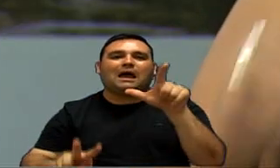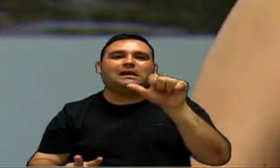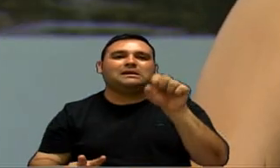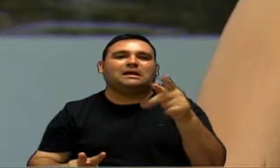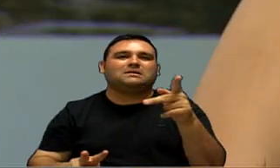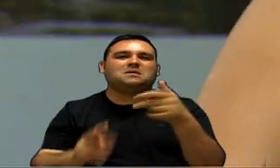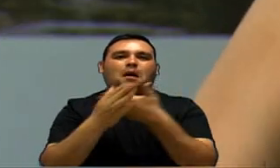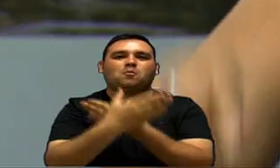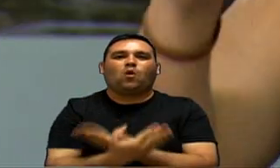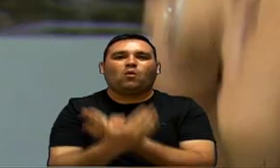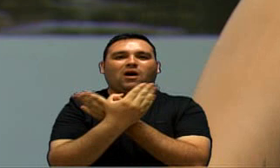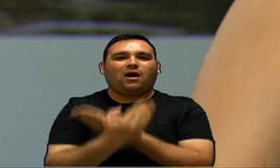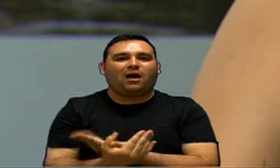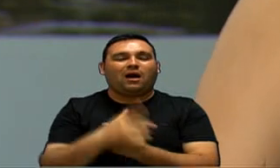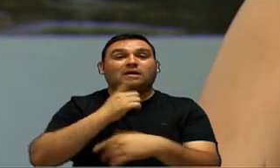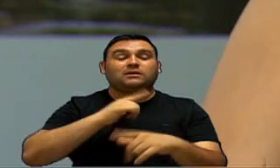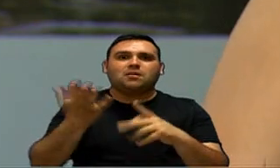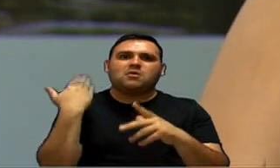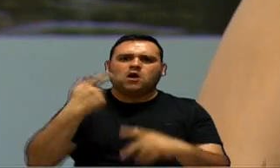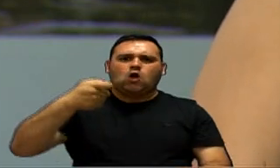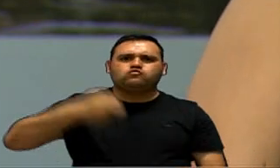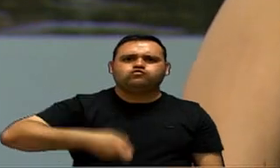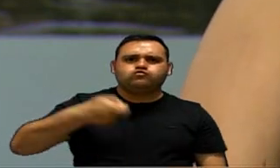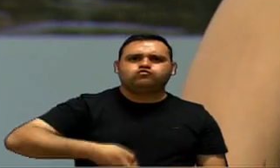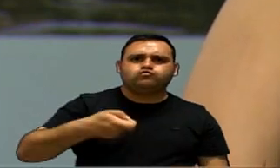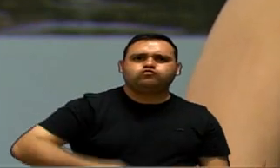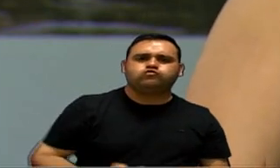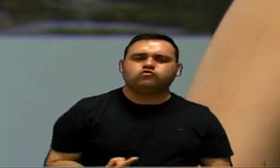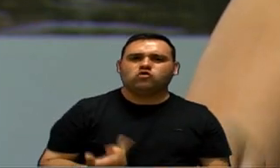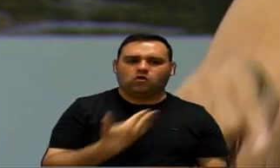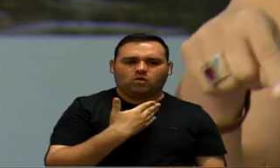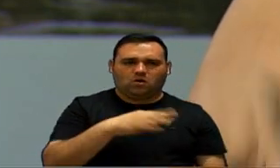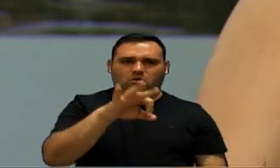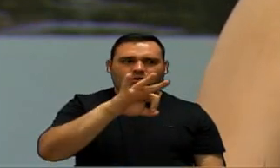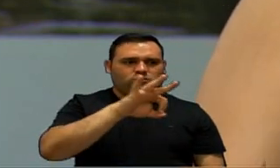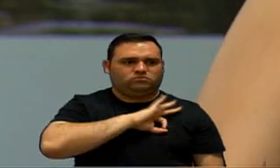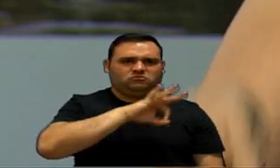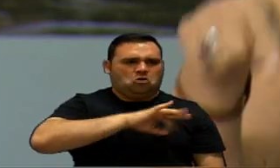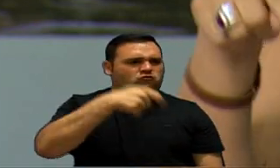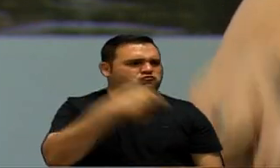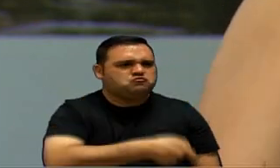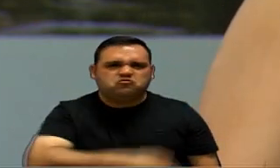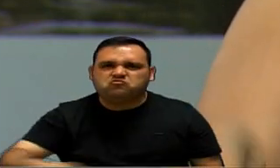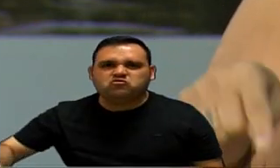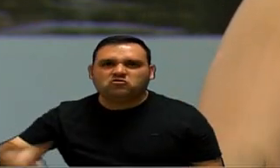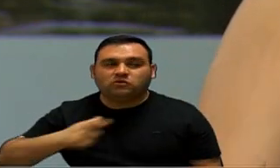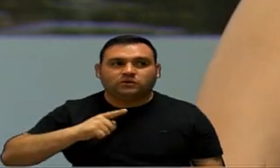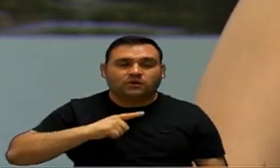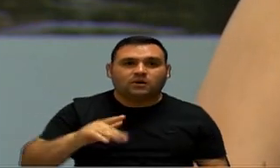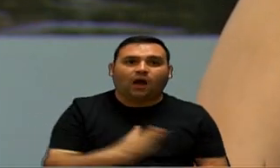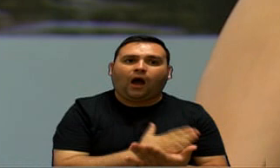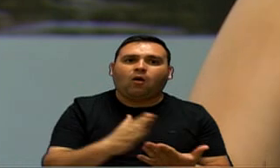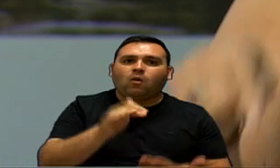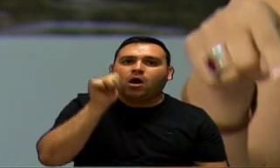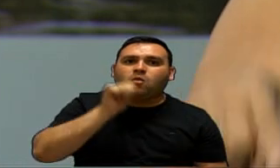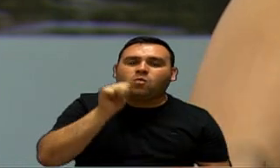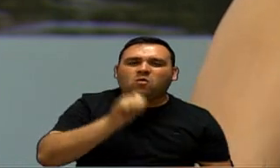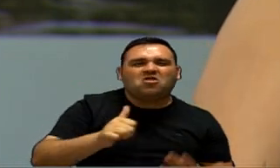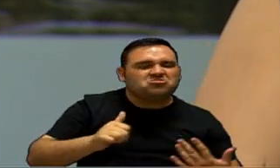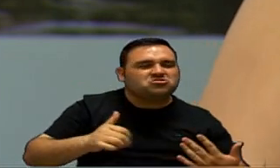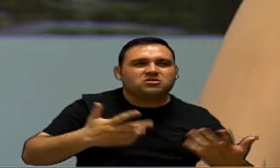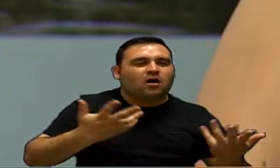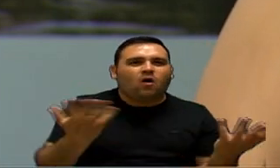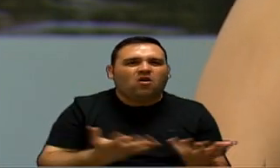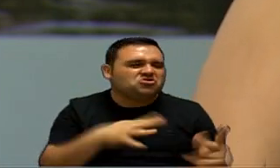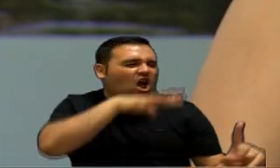mariposas, borboletas, que lutaram contra uma ditadura, né? Eu fico muito triste que algumas mulheres hoje